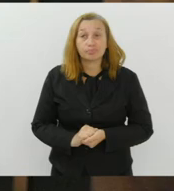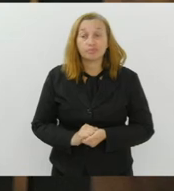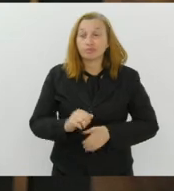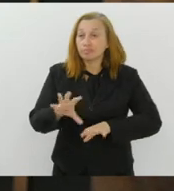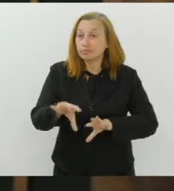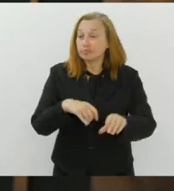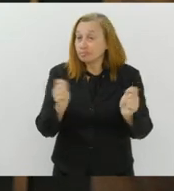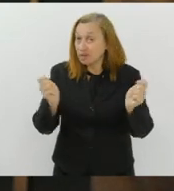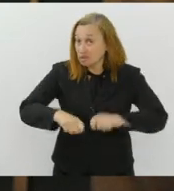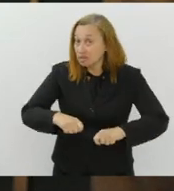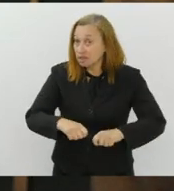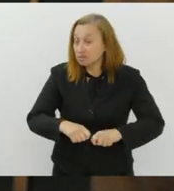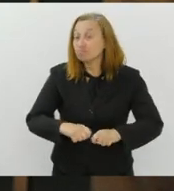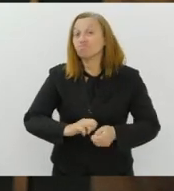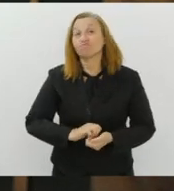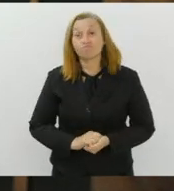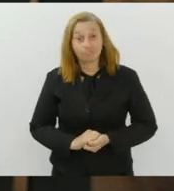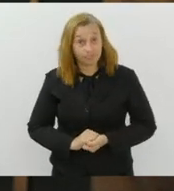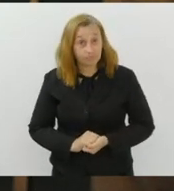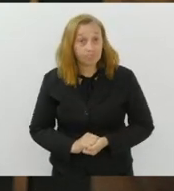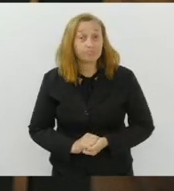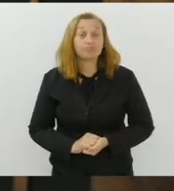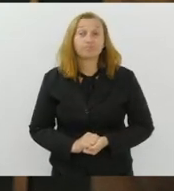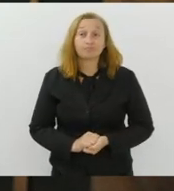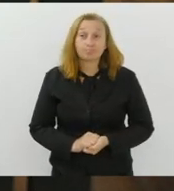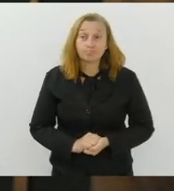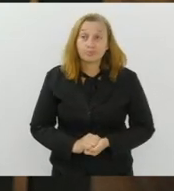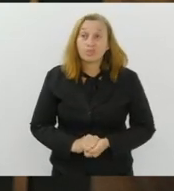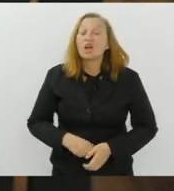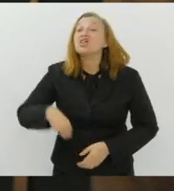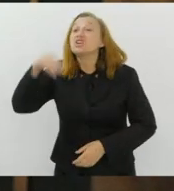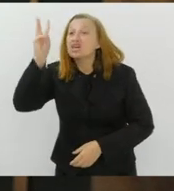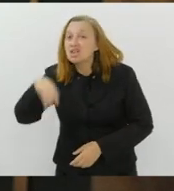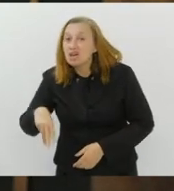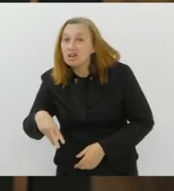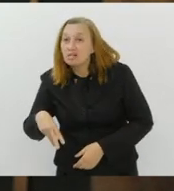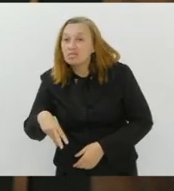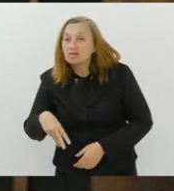Capacitando muito, né? Quem vai julgar